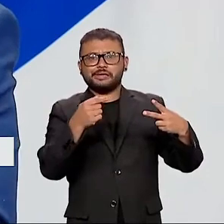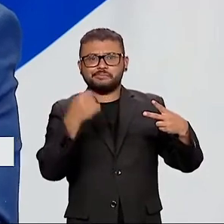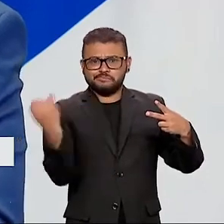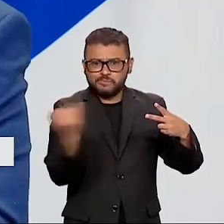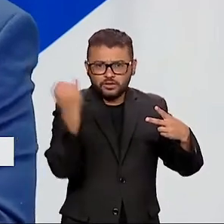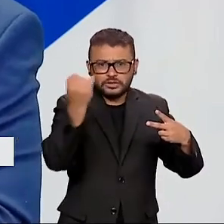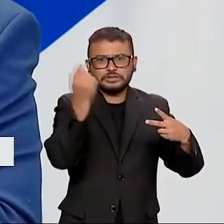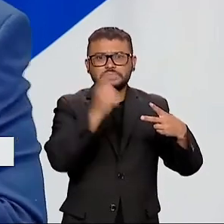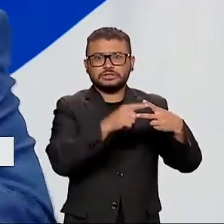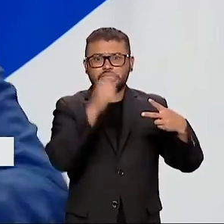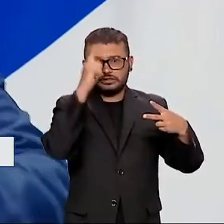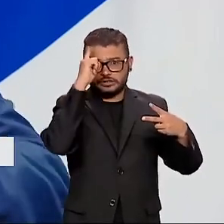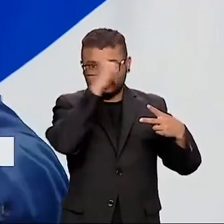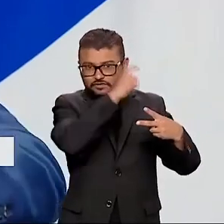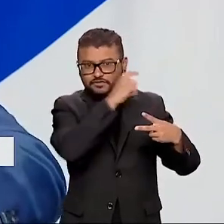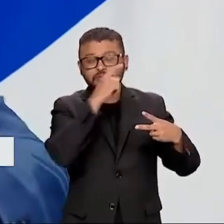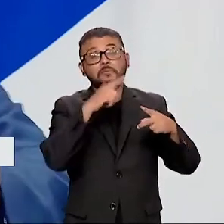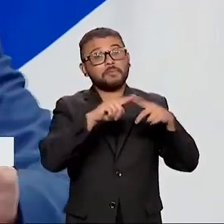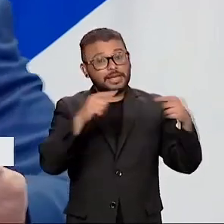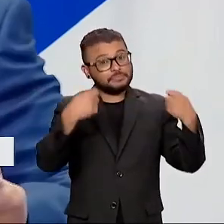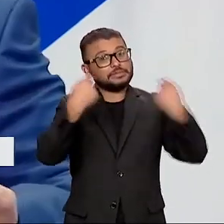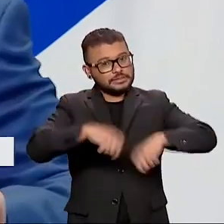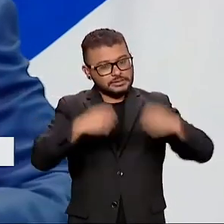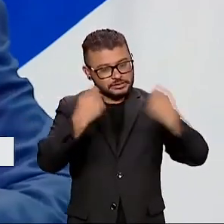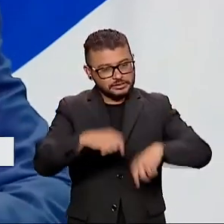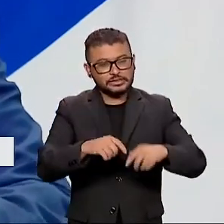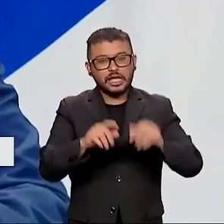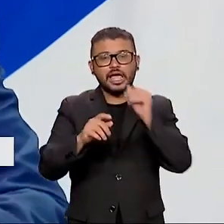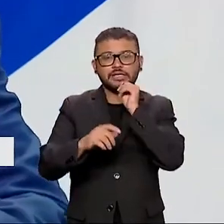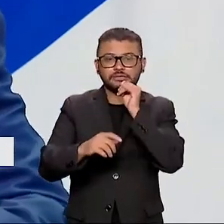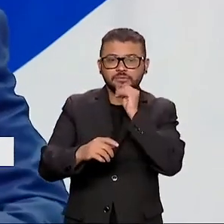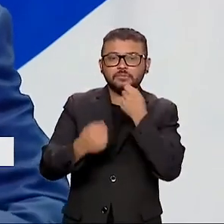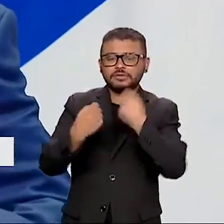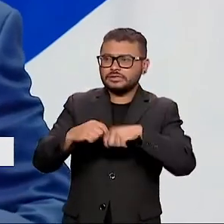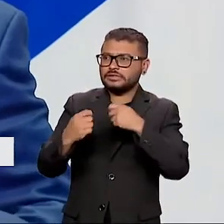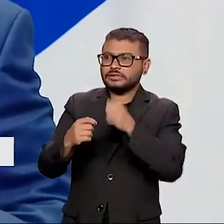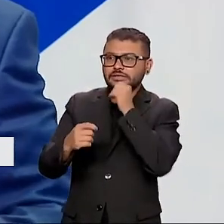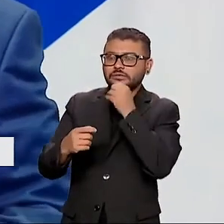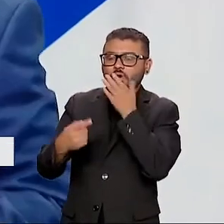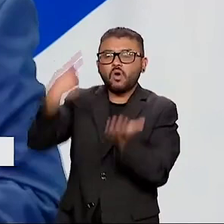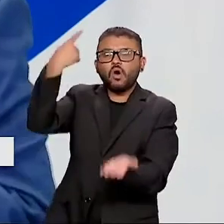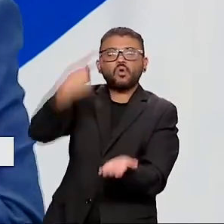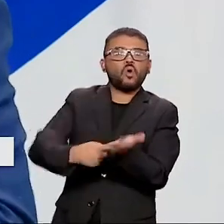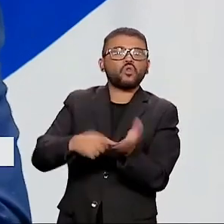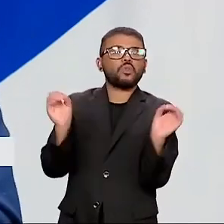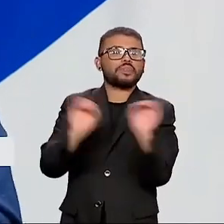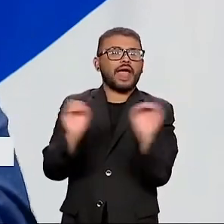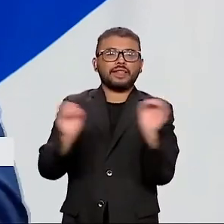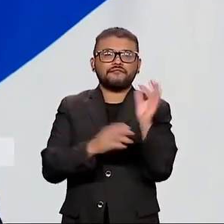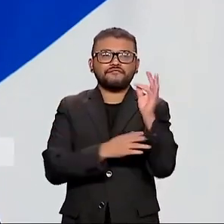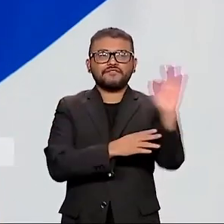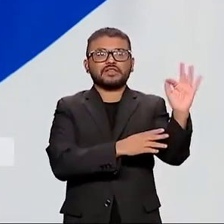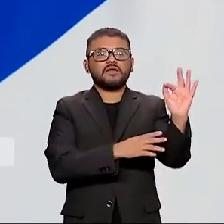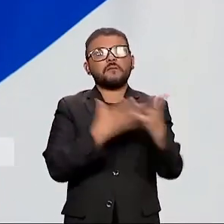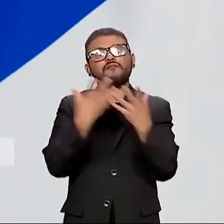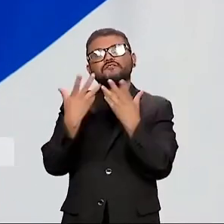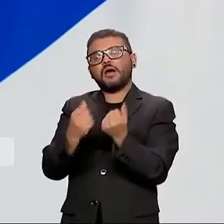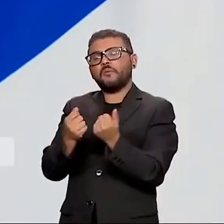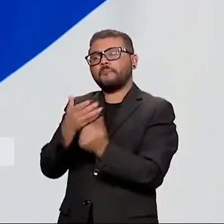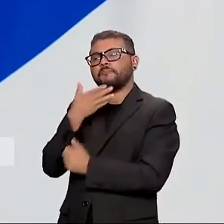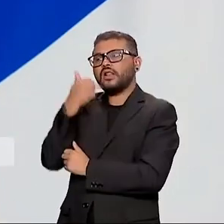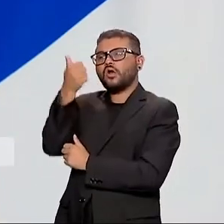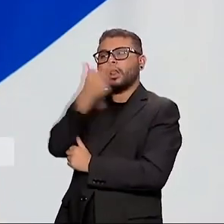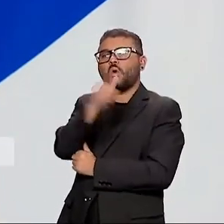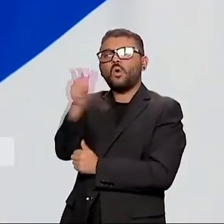e 2 pontos considerados essenciais por 2 lados, olha, a gente pode não fazer acordo com esse, mas vamos melhorar outras